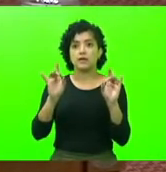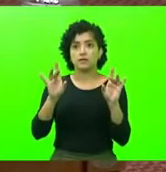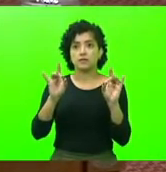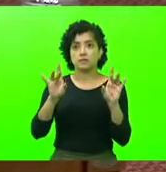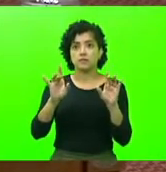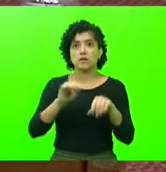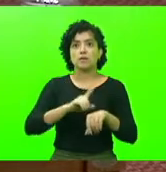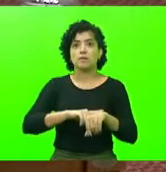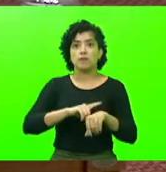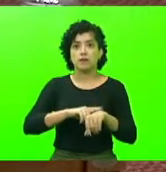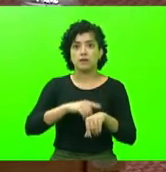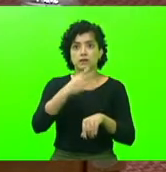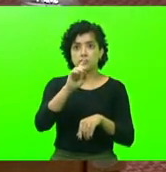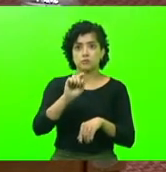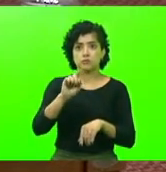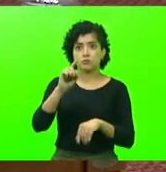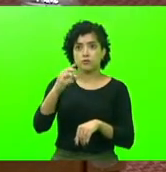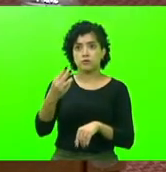para